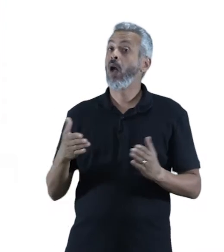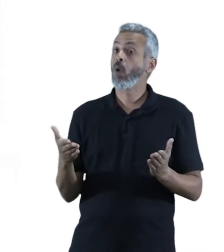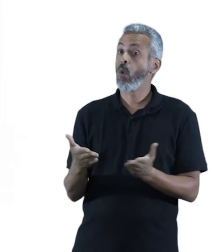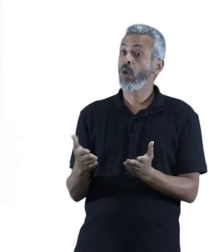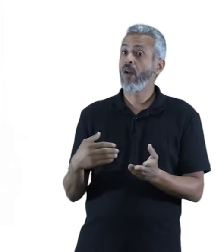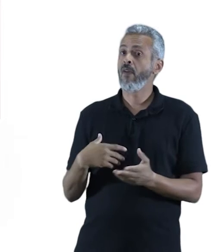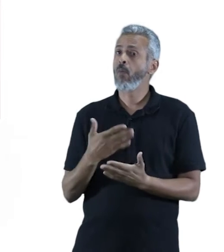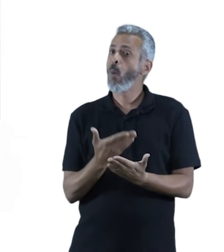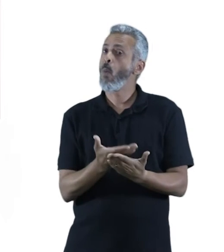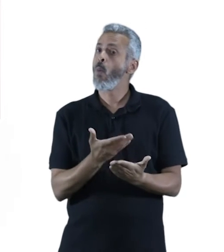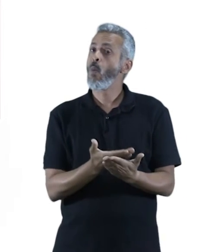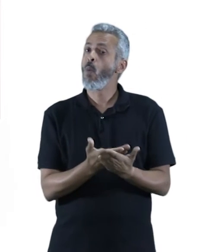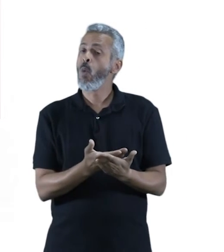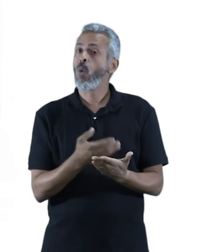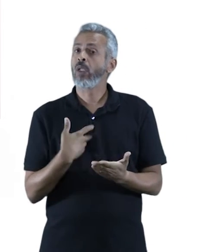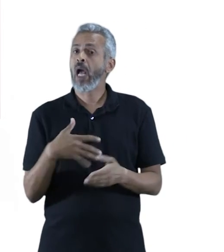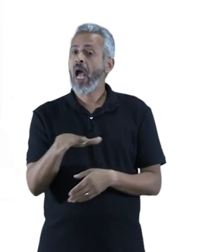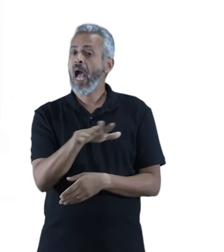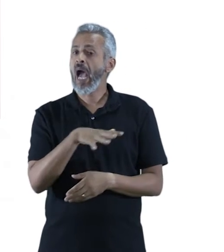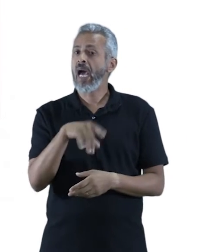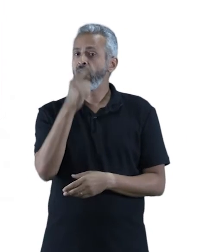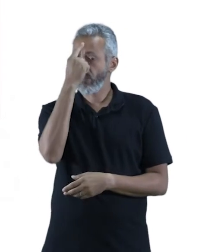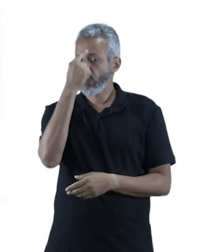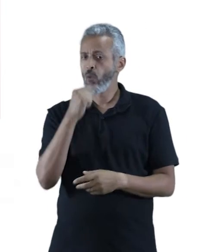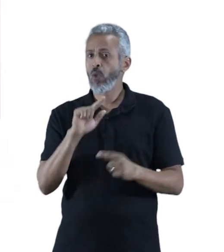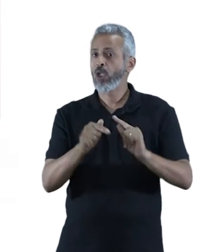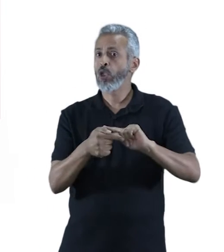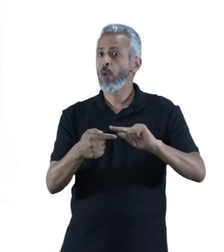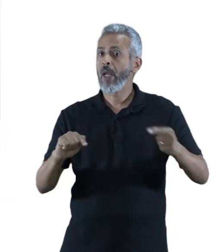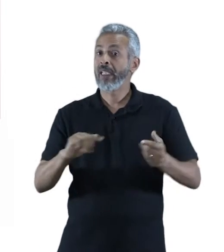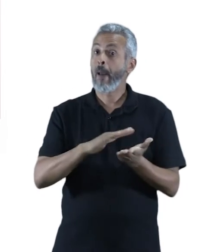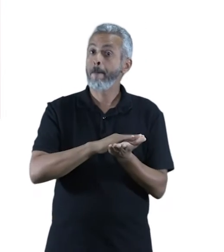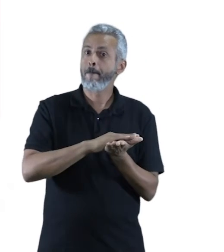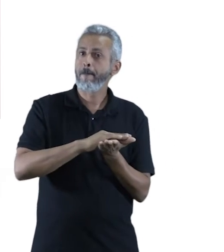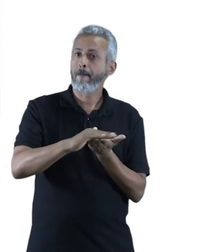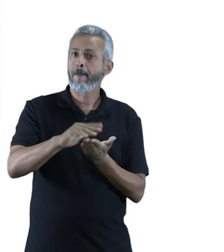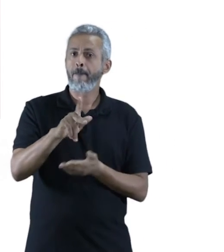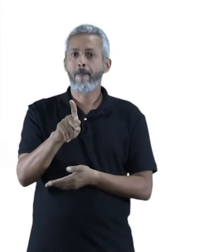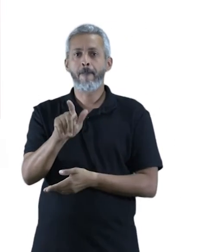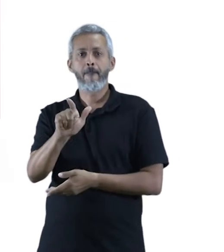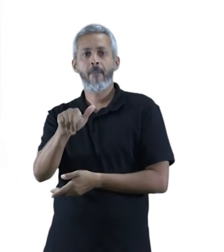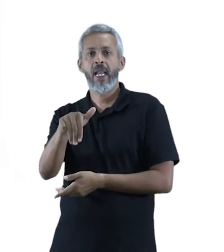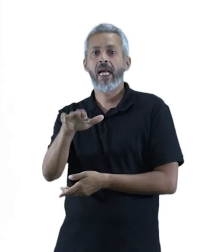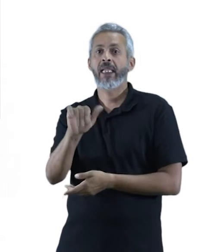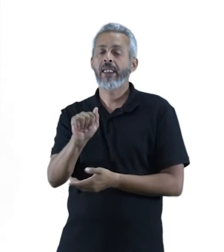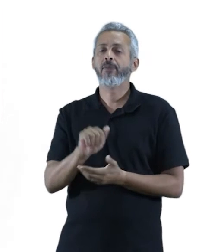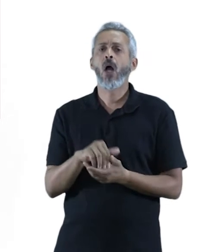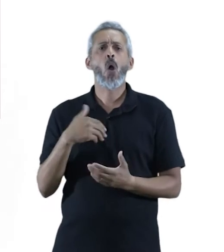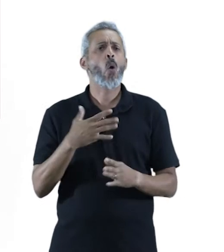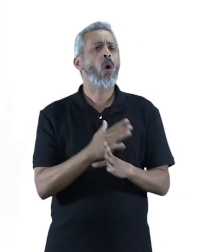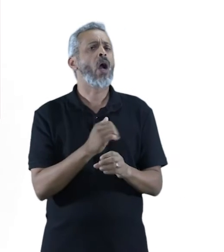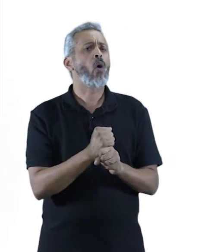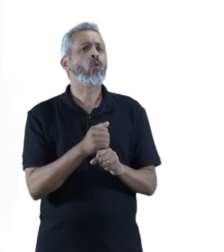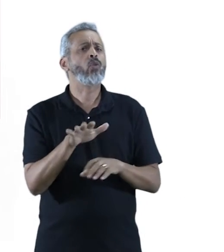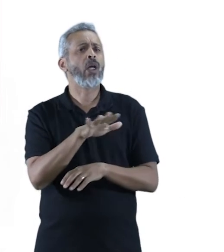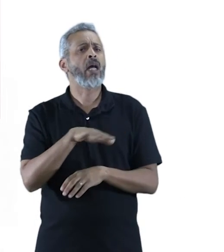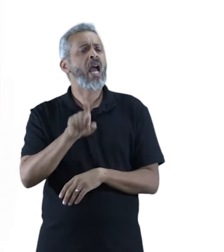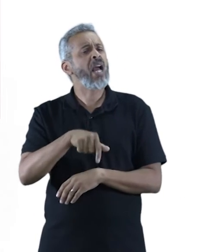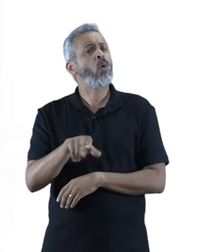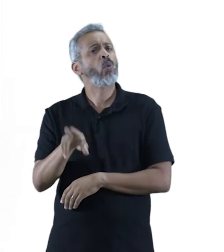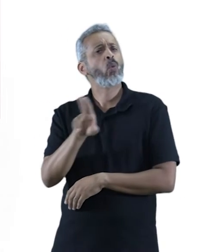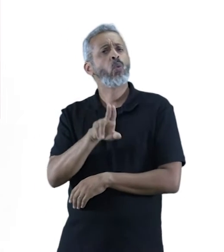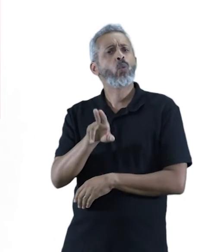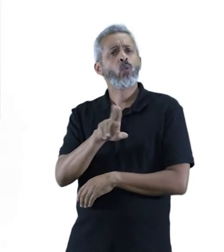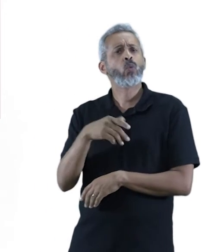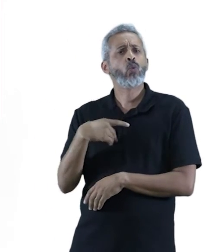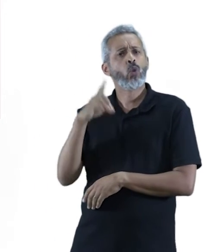Agora, vamos estudar as áreas de figuras geométricas planas. O cálculo de área é muito útil em